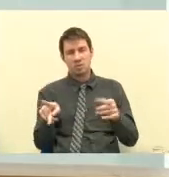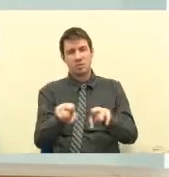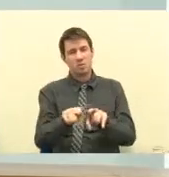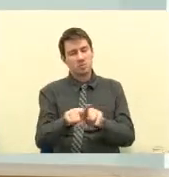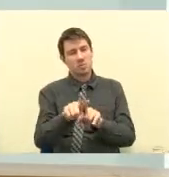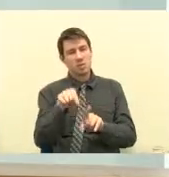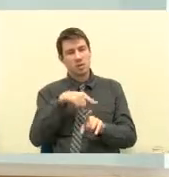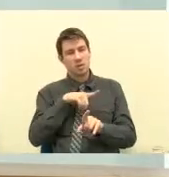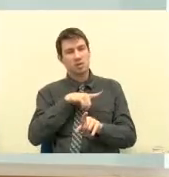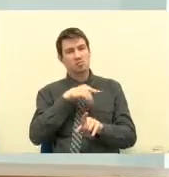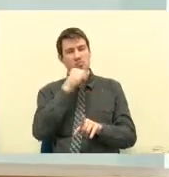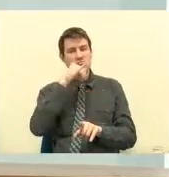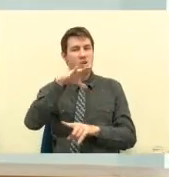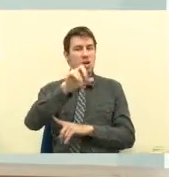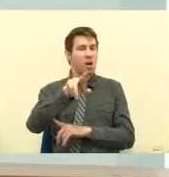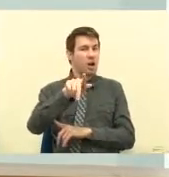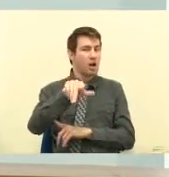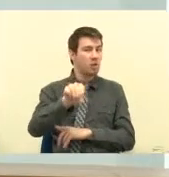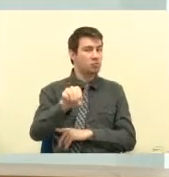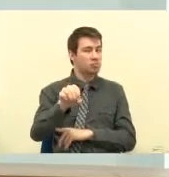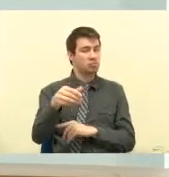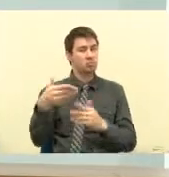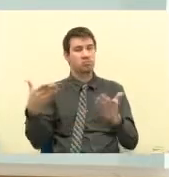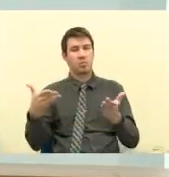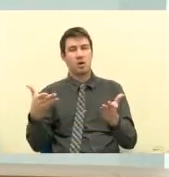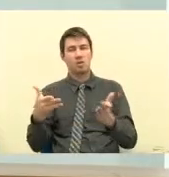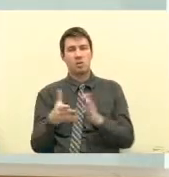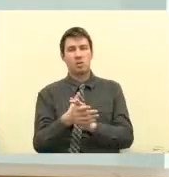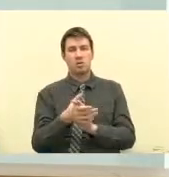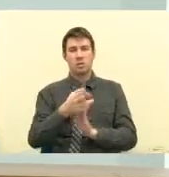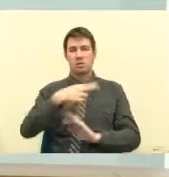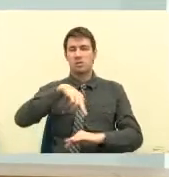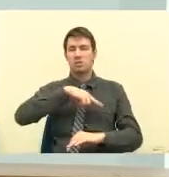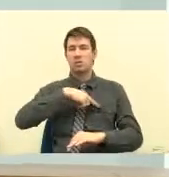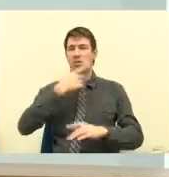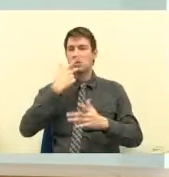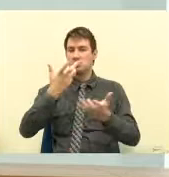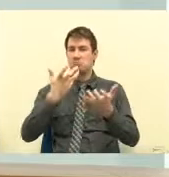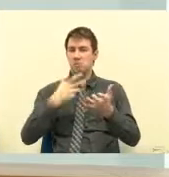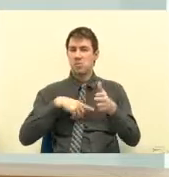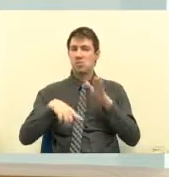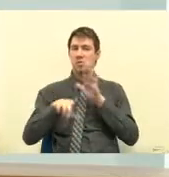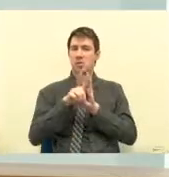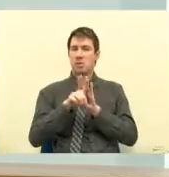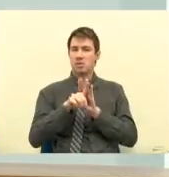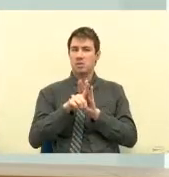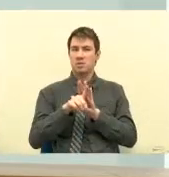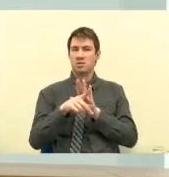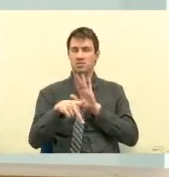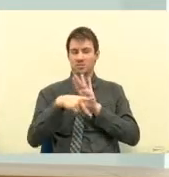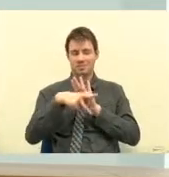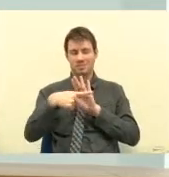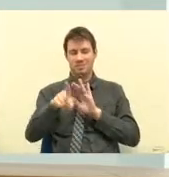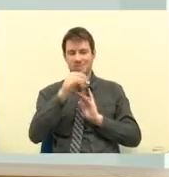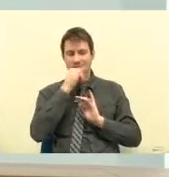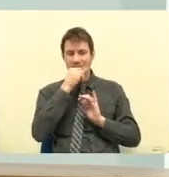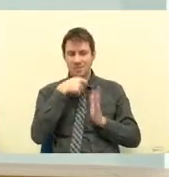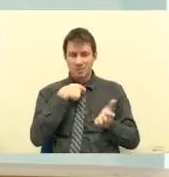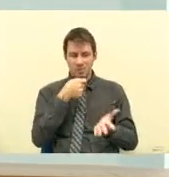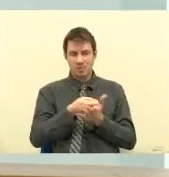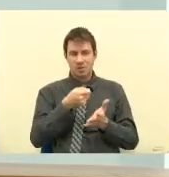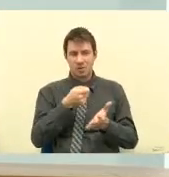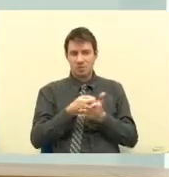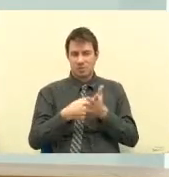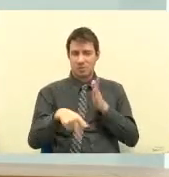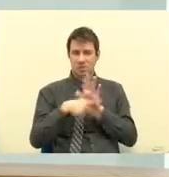cargo? E mais, nós temos uma lei no município de minha autoria que obriga a